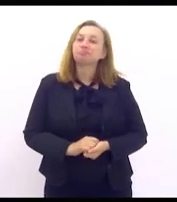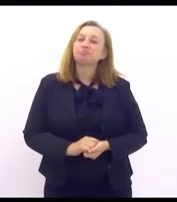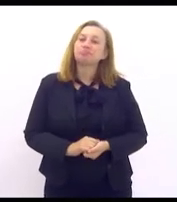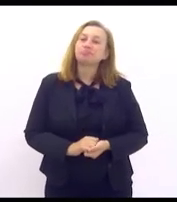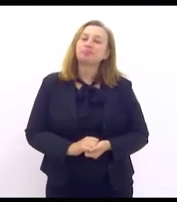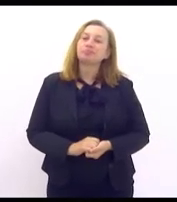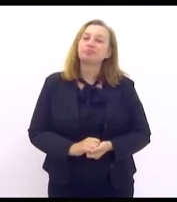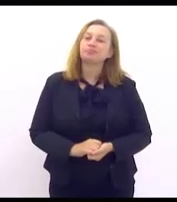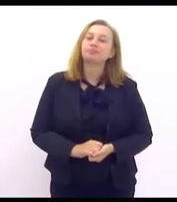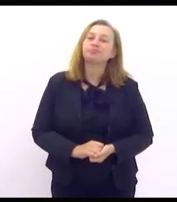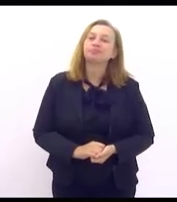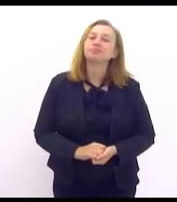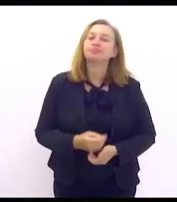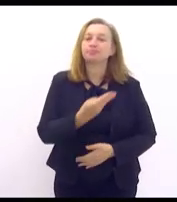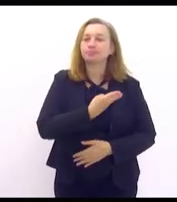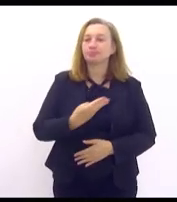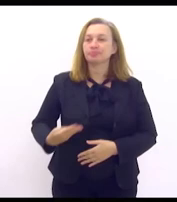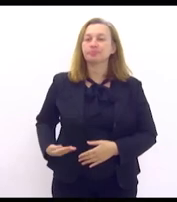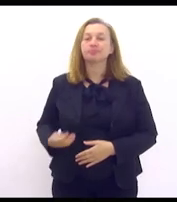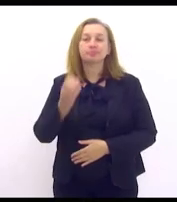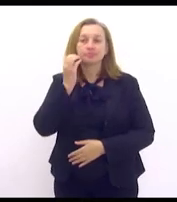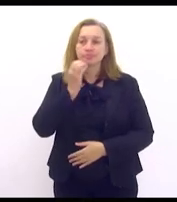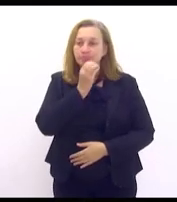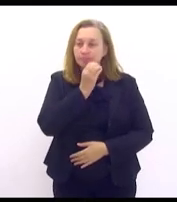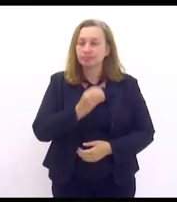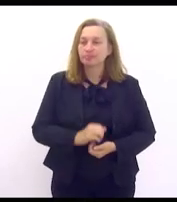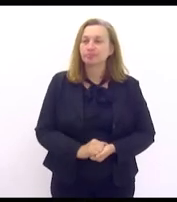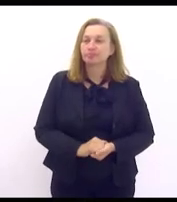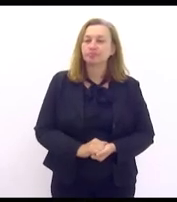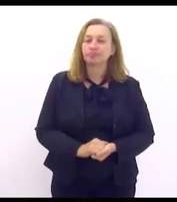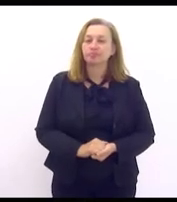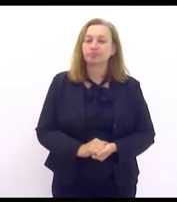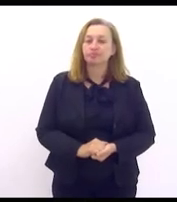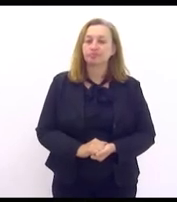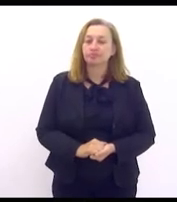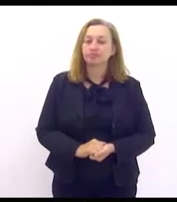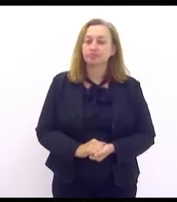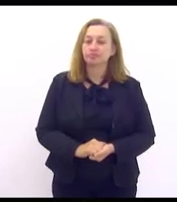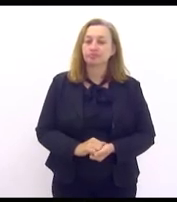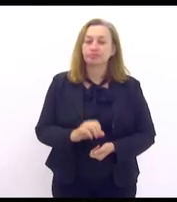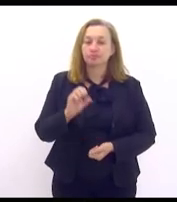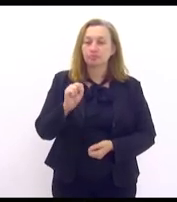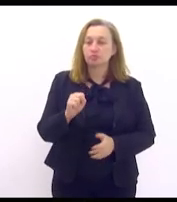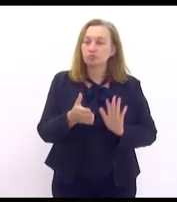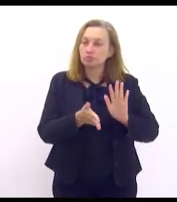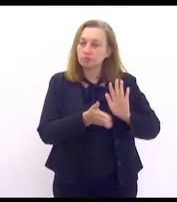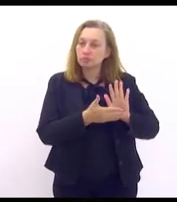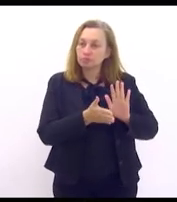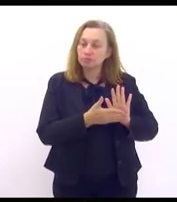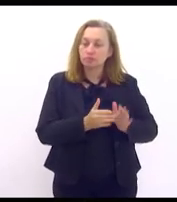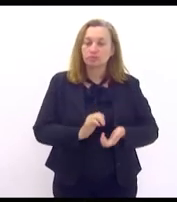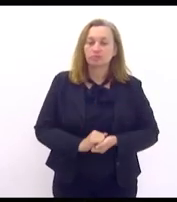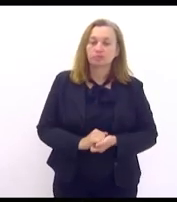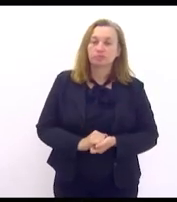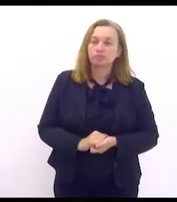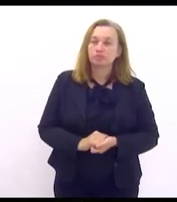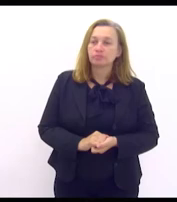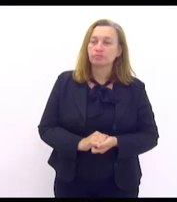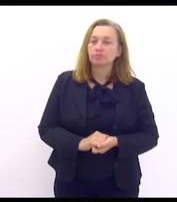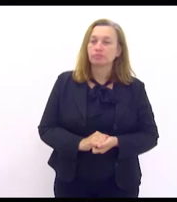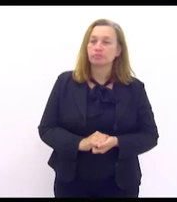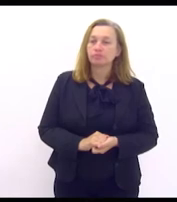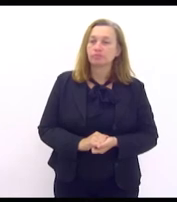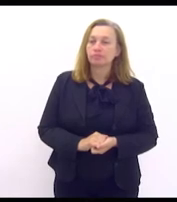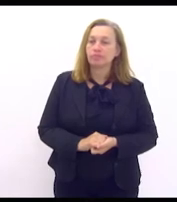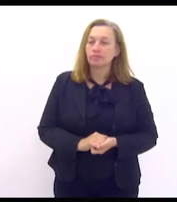estabelecida no governo Cláudio Castro, se estabeleceu aí 8 missões. E as missões, né,